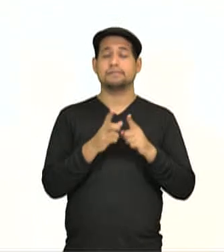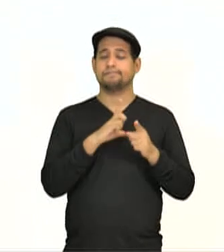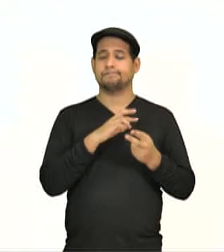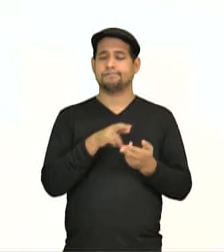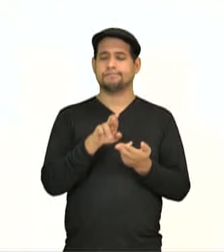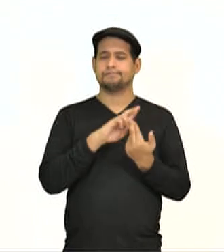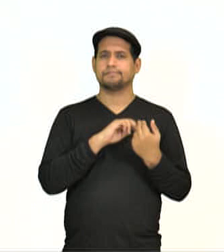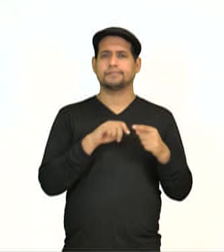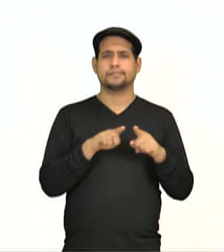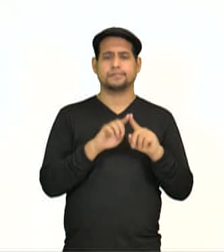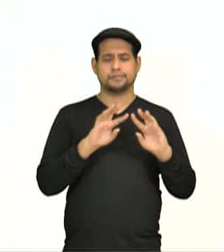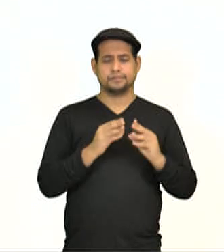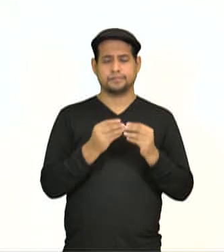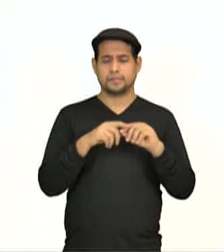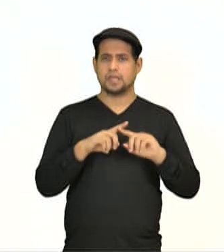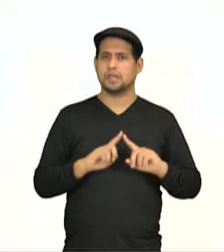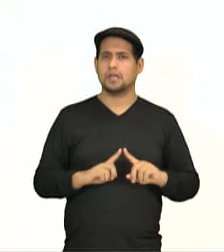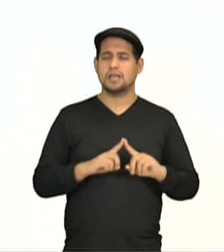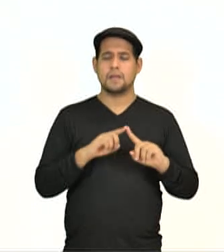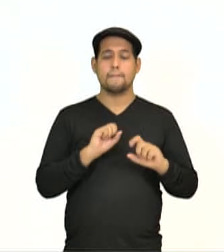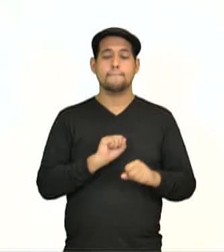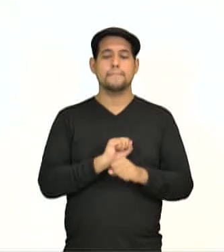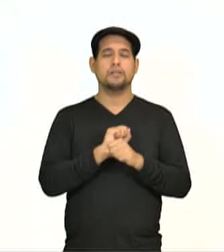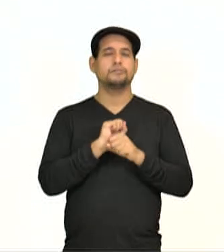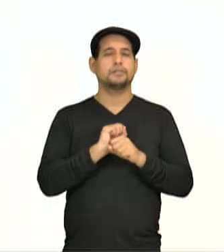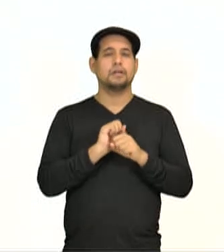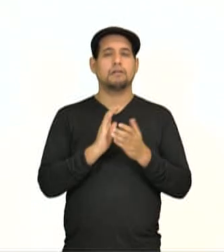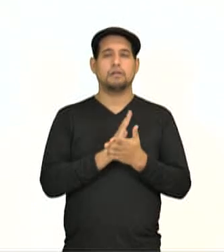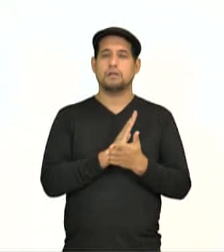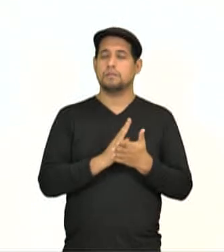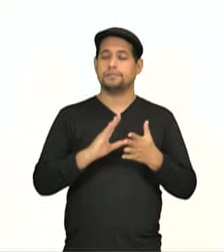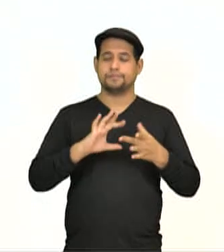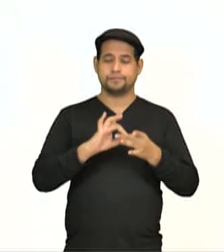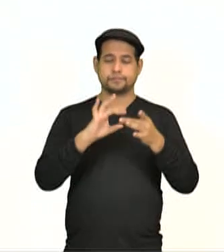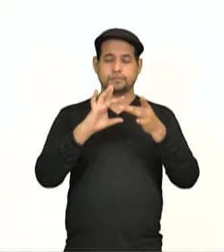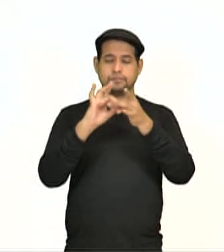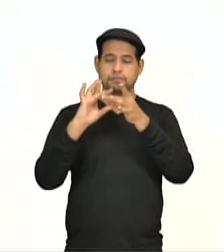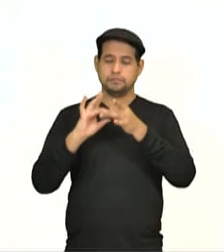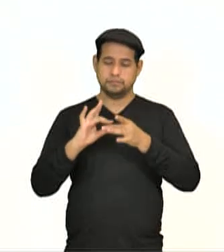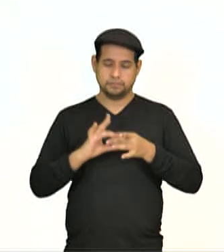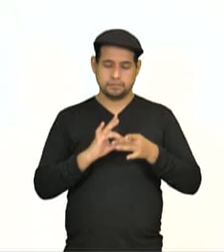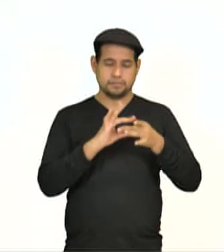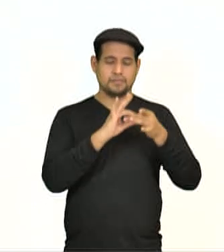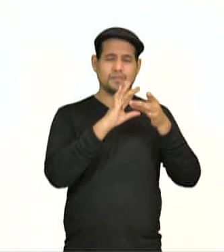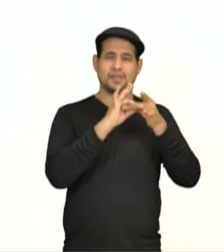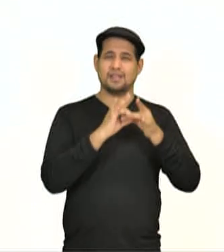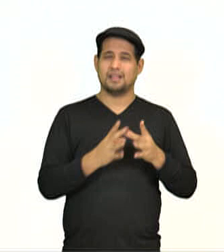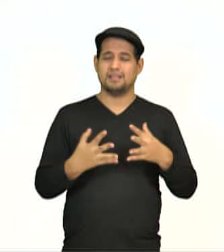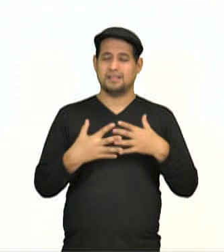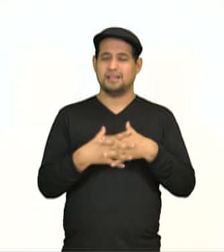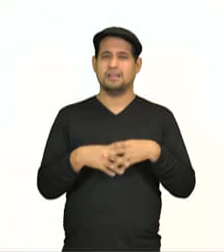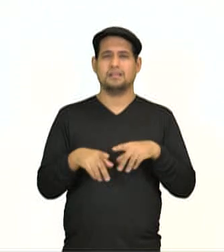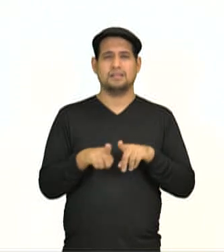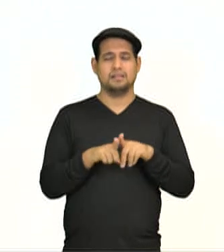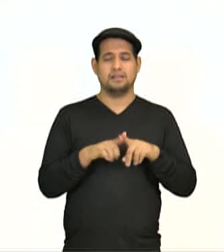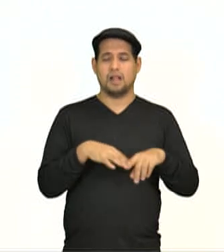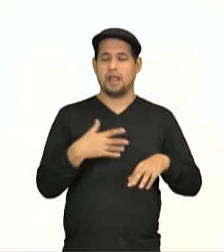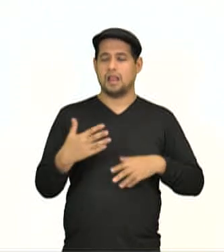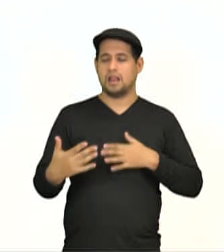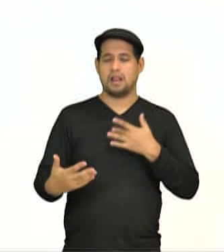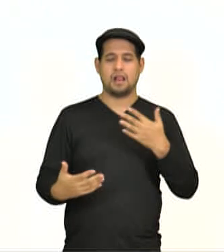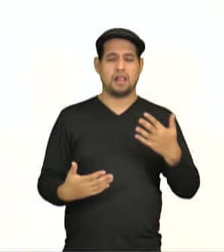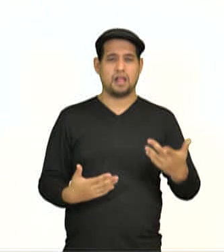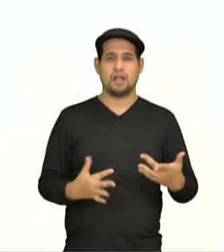pela tendência de agregação, impedindo que outras plaquetas se juntem ao trombo e atrapalhem ainda mais a passagem,